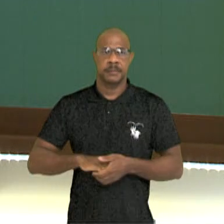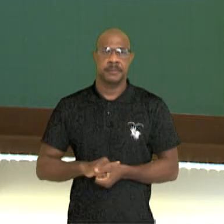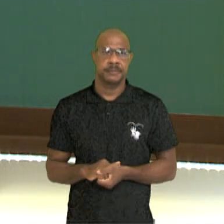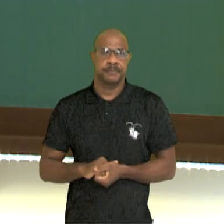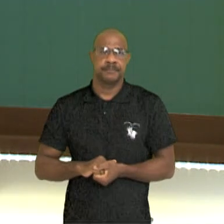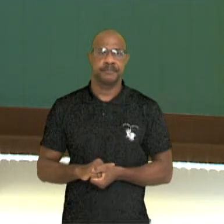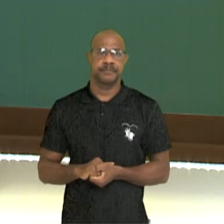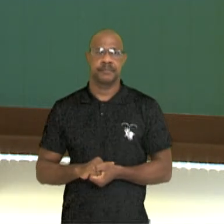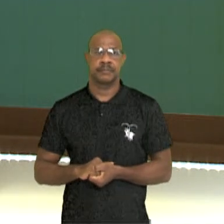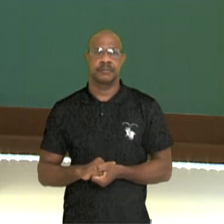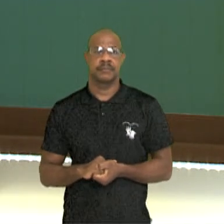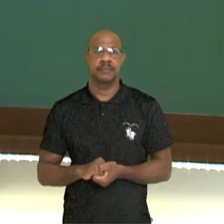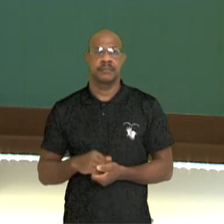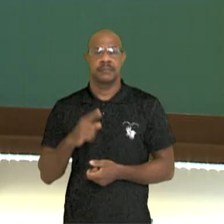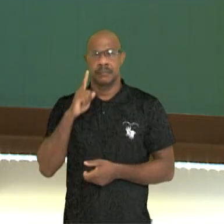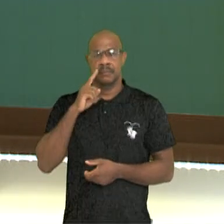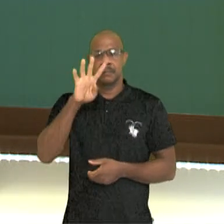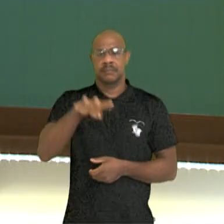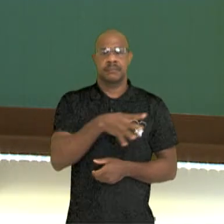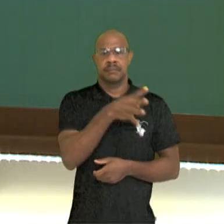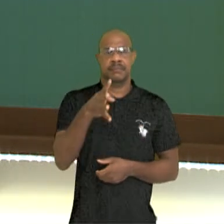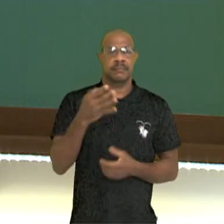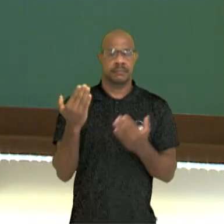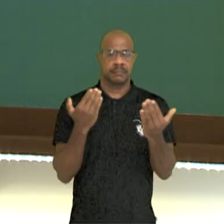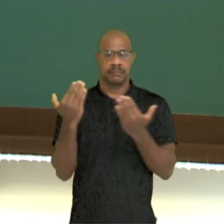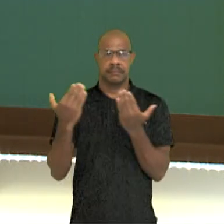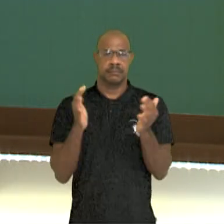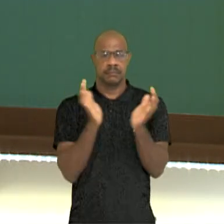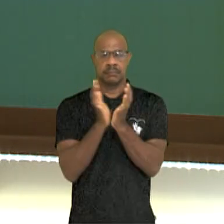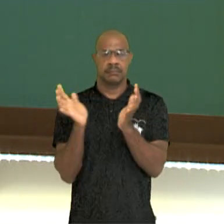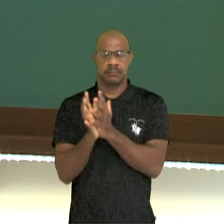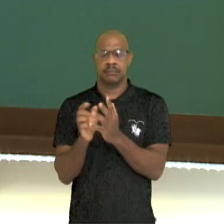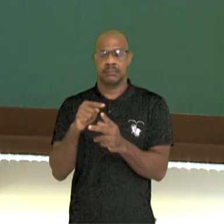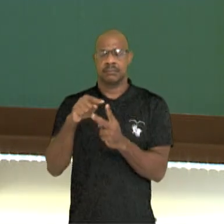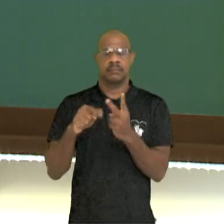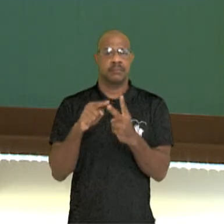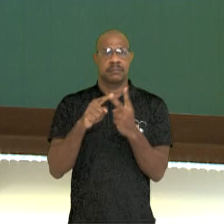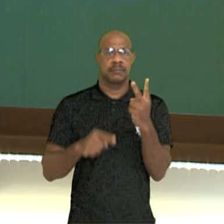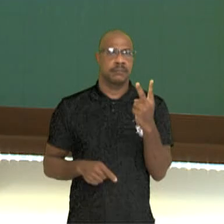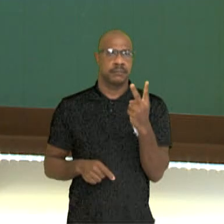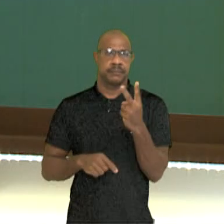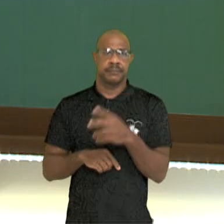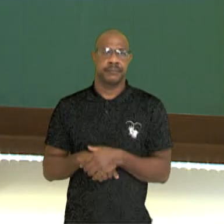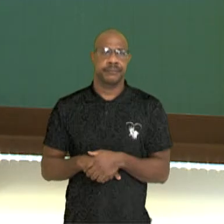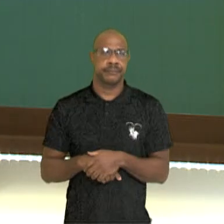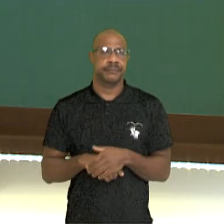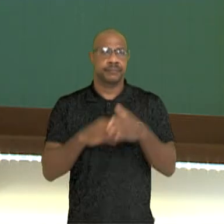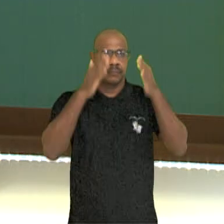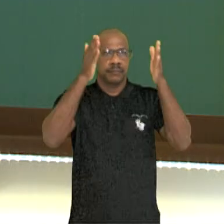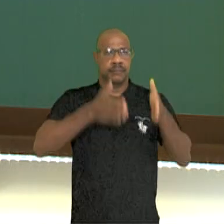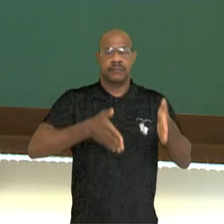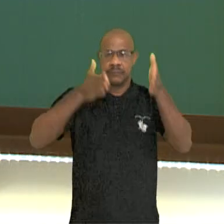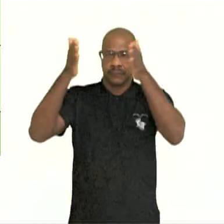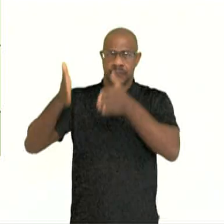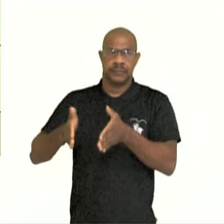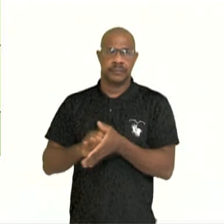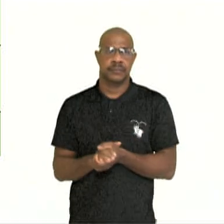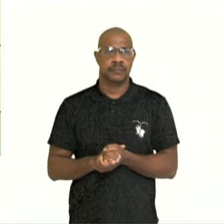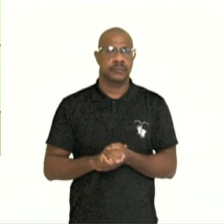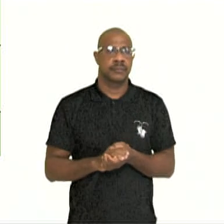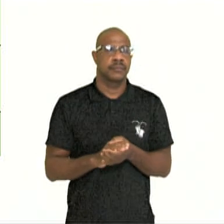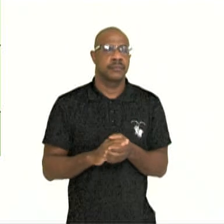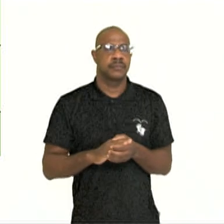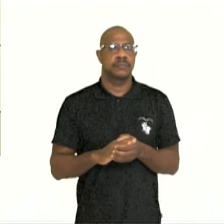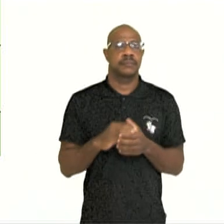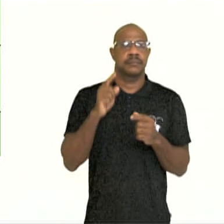Aqui nós temos um quadro comparativo entre os dois grupos, as briófitas e as pteridófitas. Como vocês podem ver, em relação aos vasos